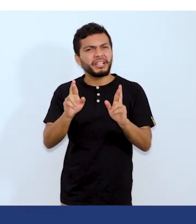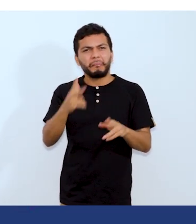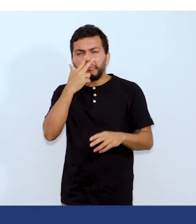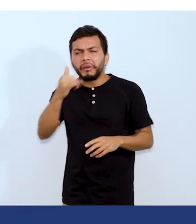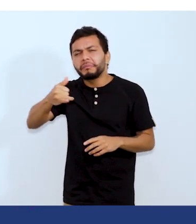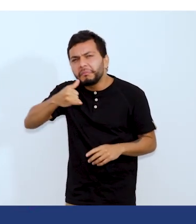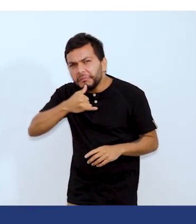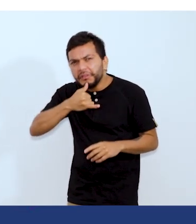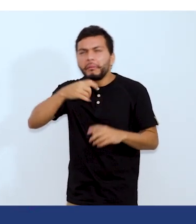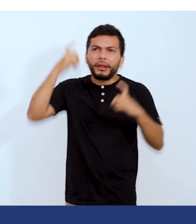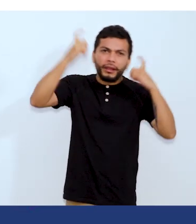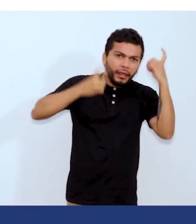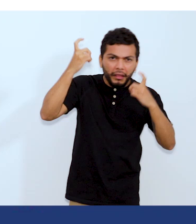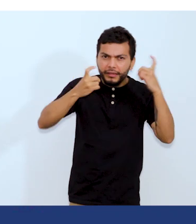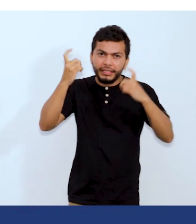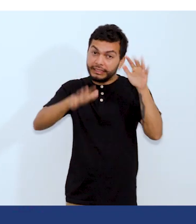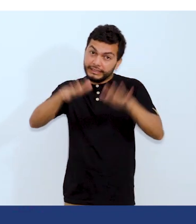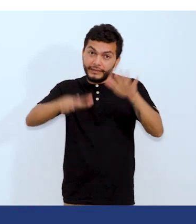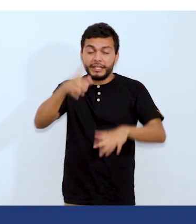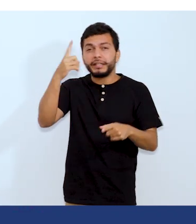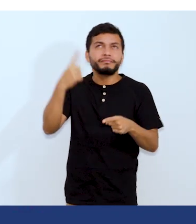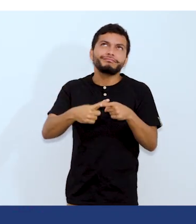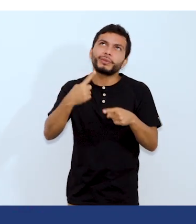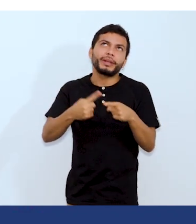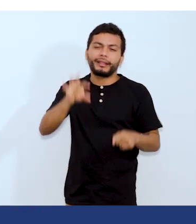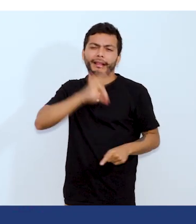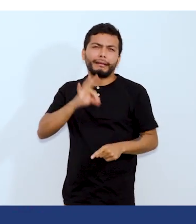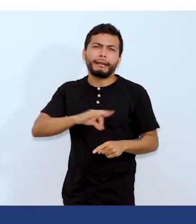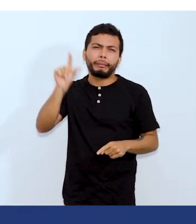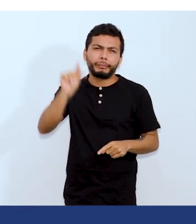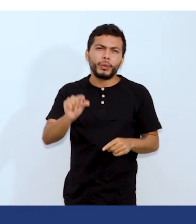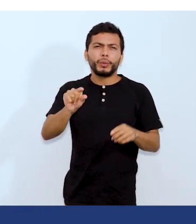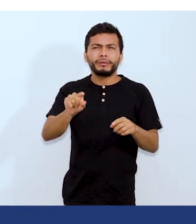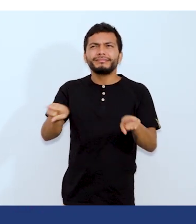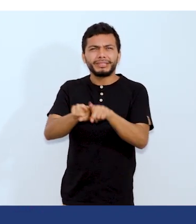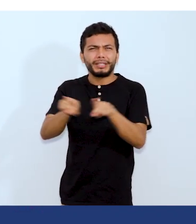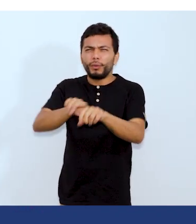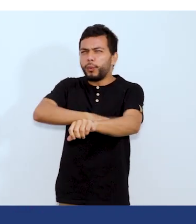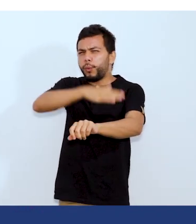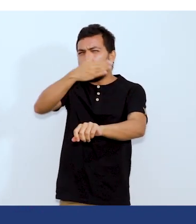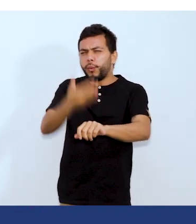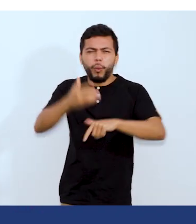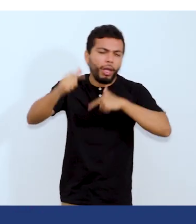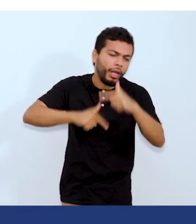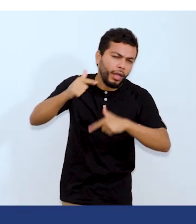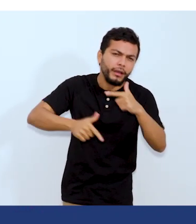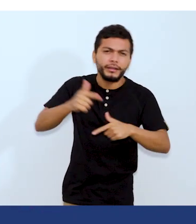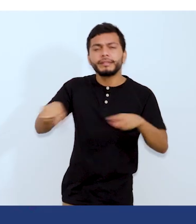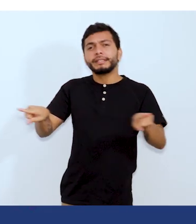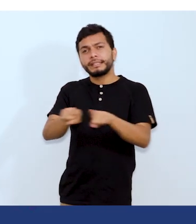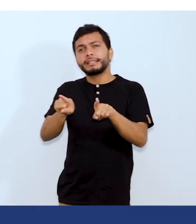uma preocupação, talvez por conta dos baixos salários, da jornada dura de trabalho e da